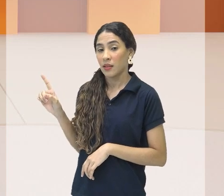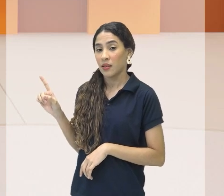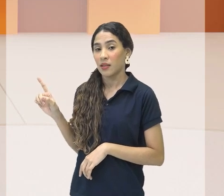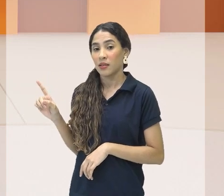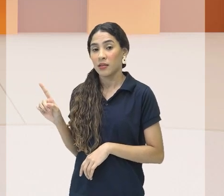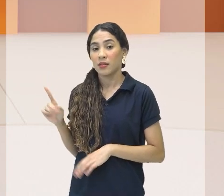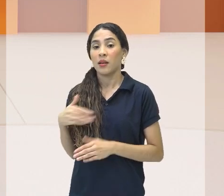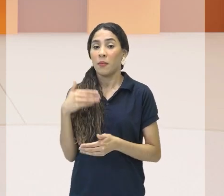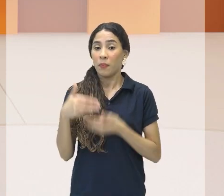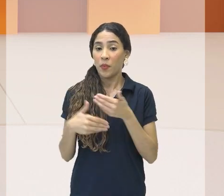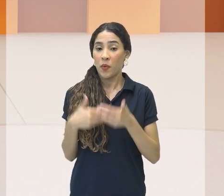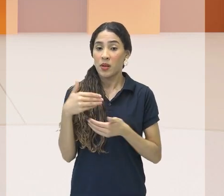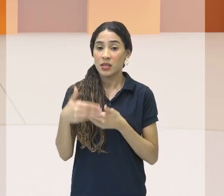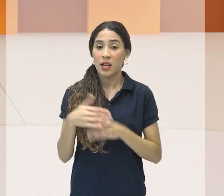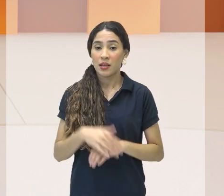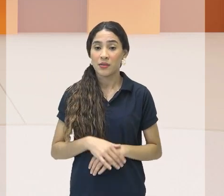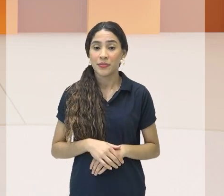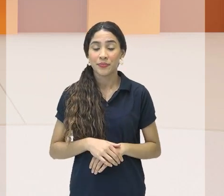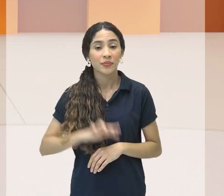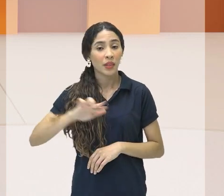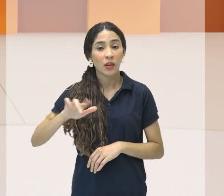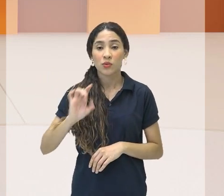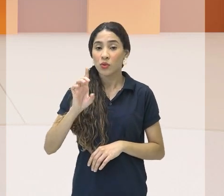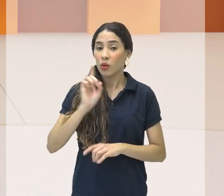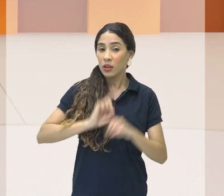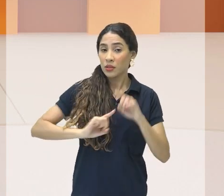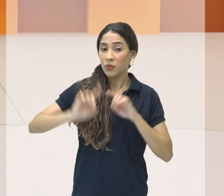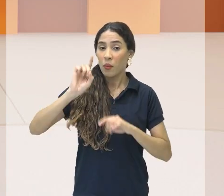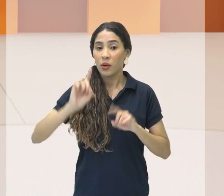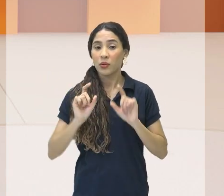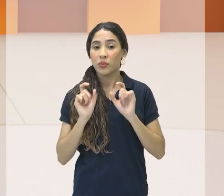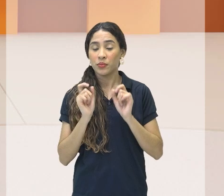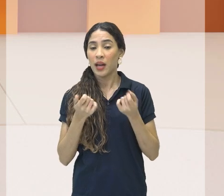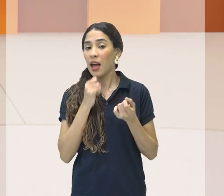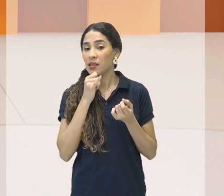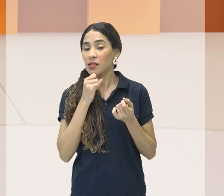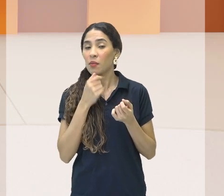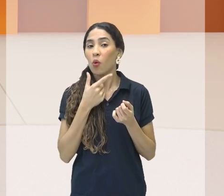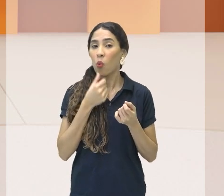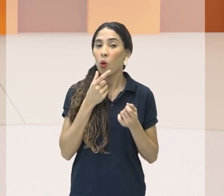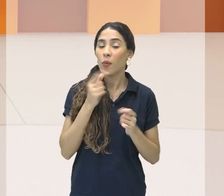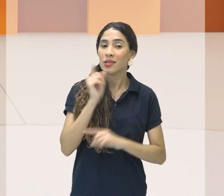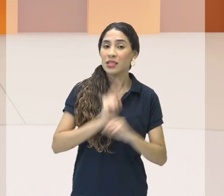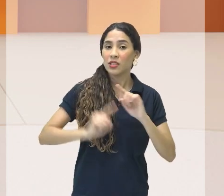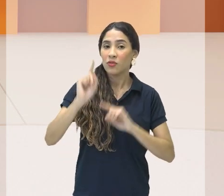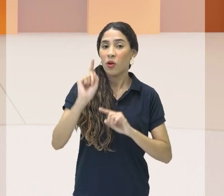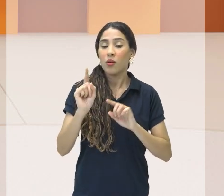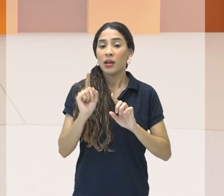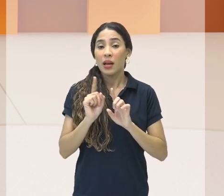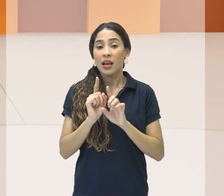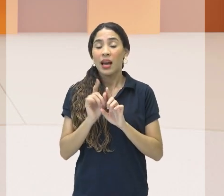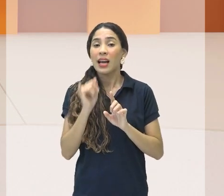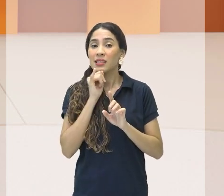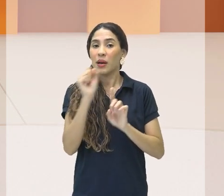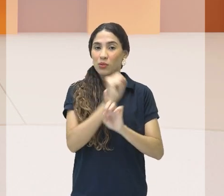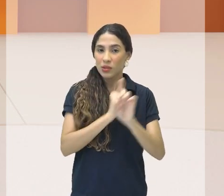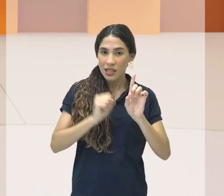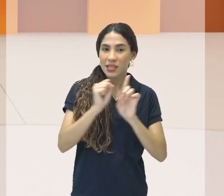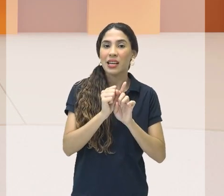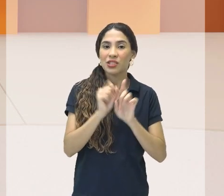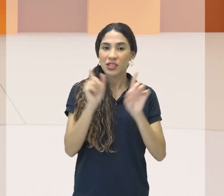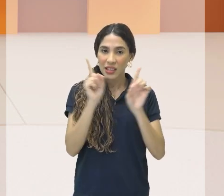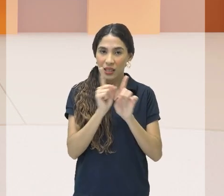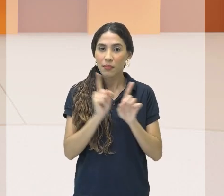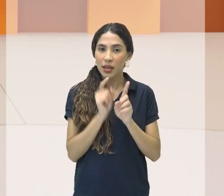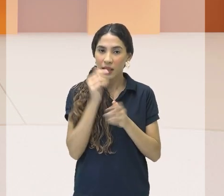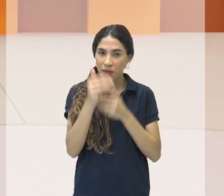esse processo, né? Que não vai só transformando, o homem se transforma à medida que a sociedade também se